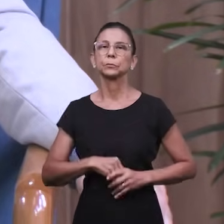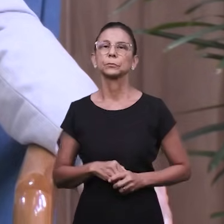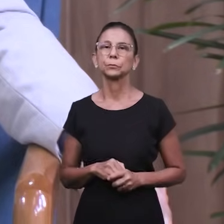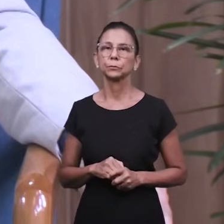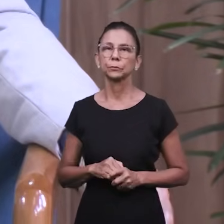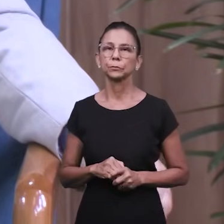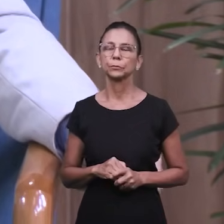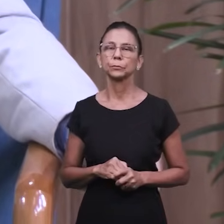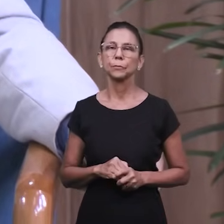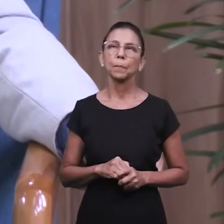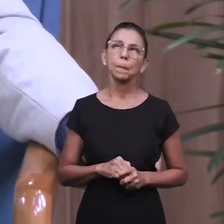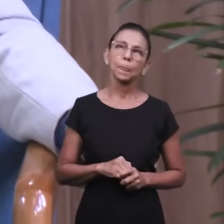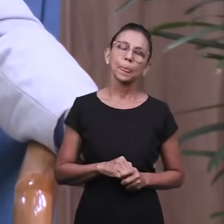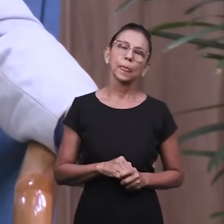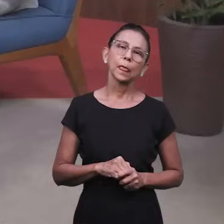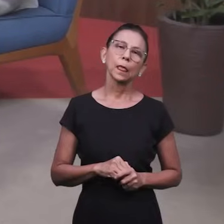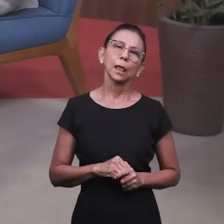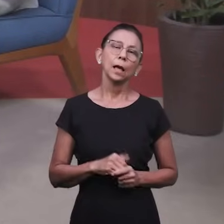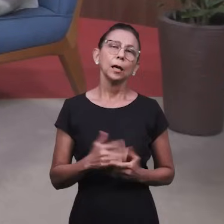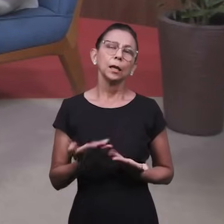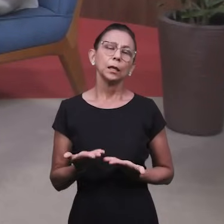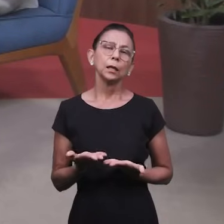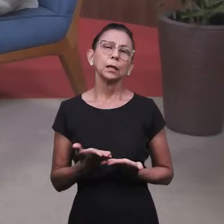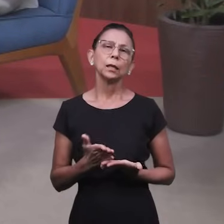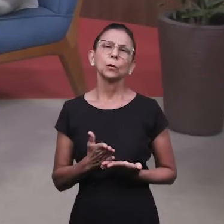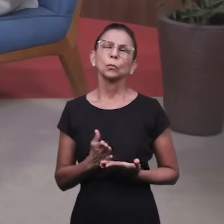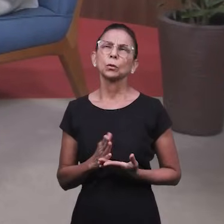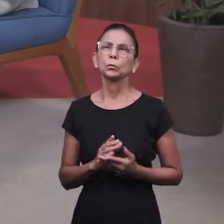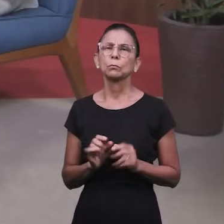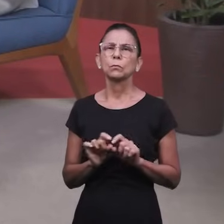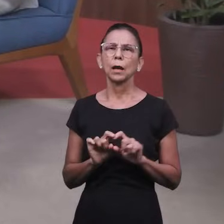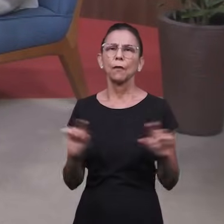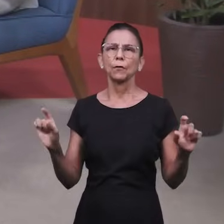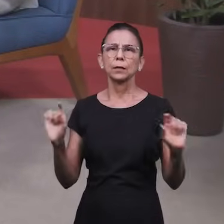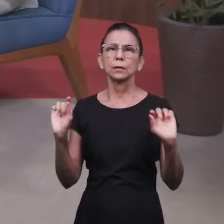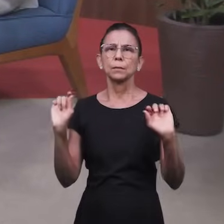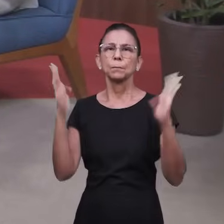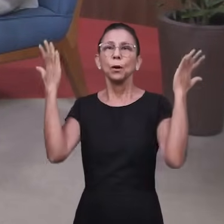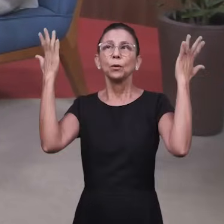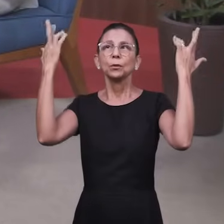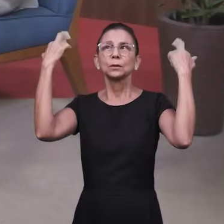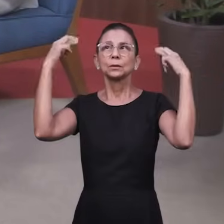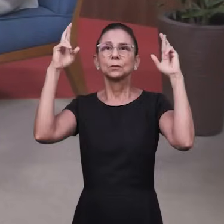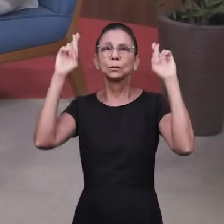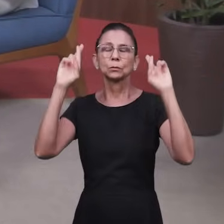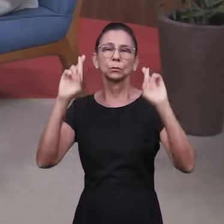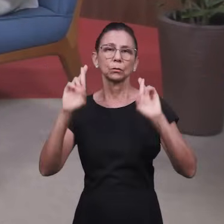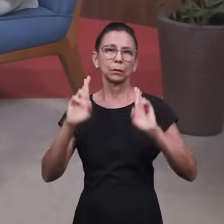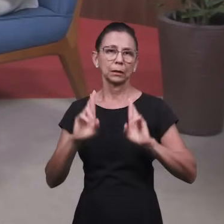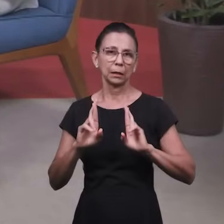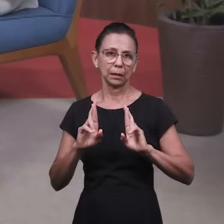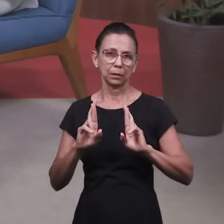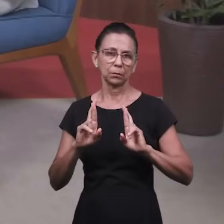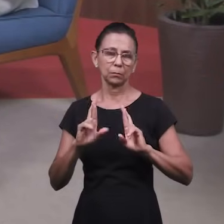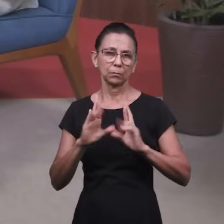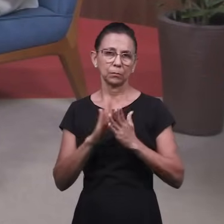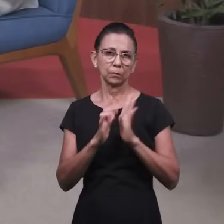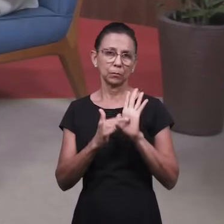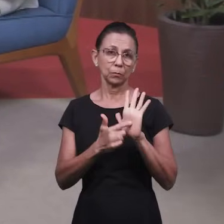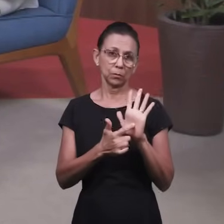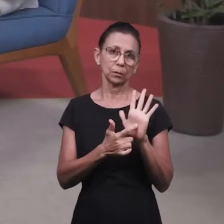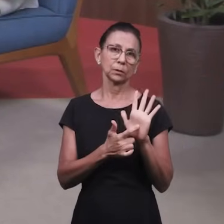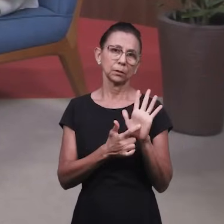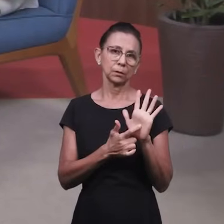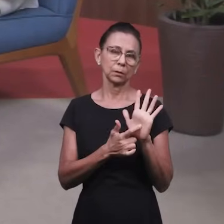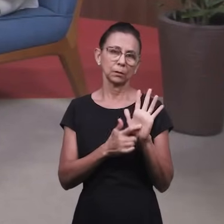vivemos. Mas quando a gente usa a expressão bodas do Cordeiro, que não é uma expressão do livro, tá? É uma expressão bíblica,